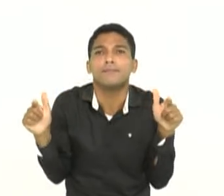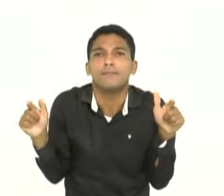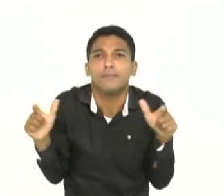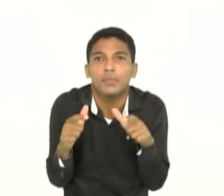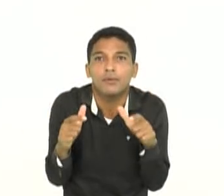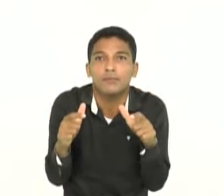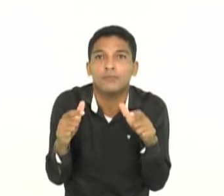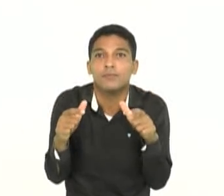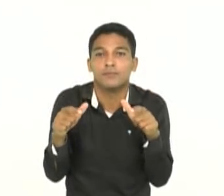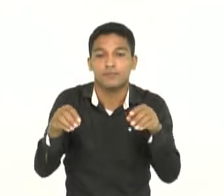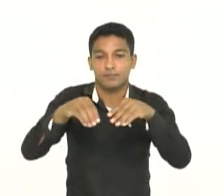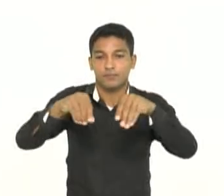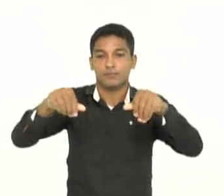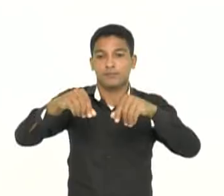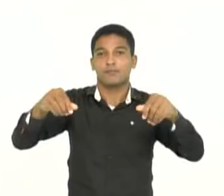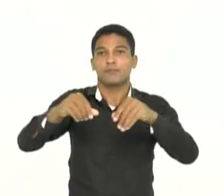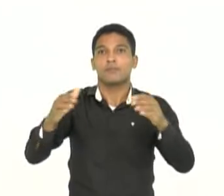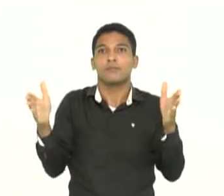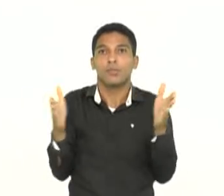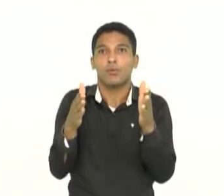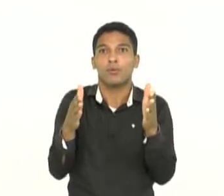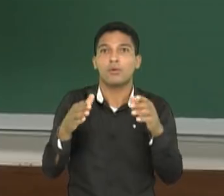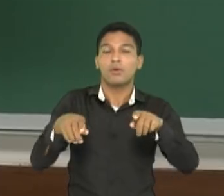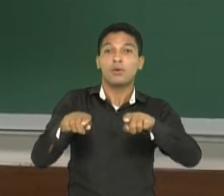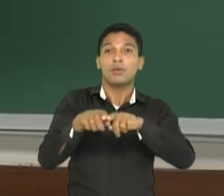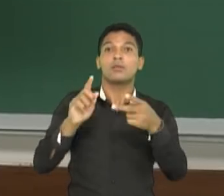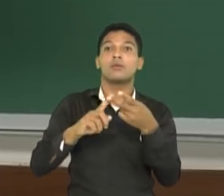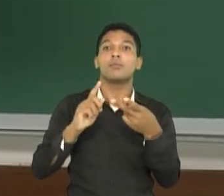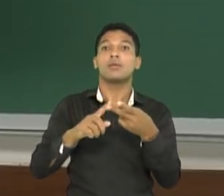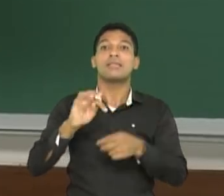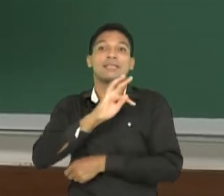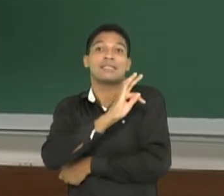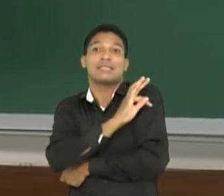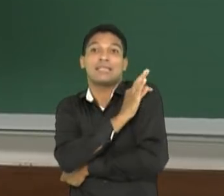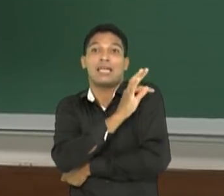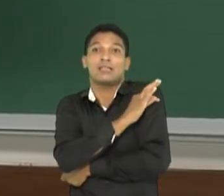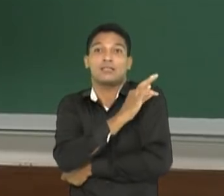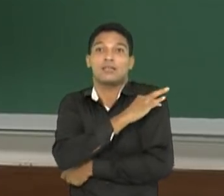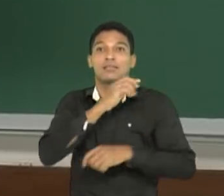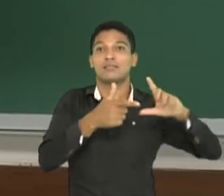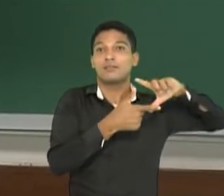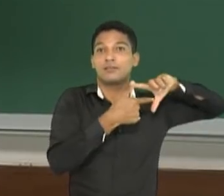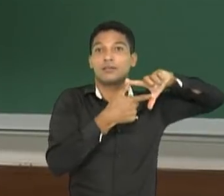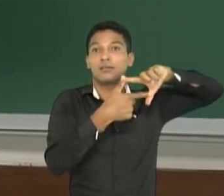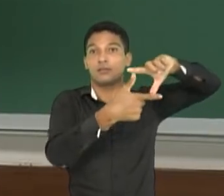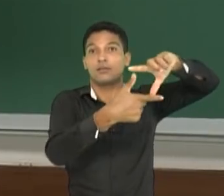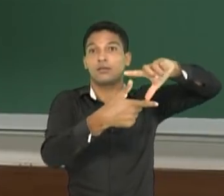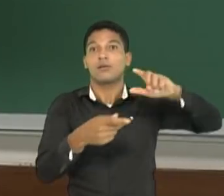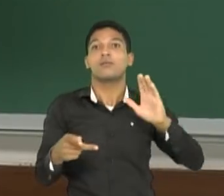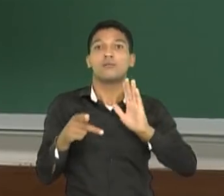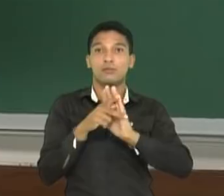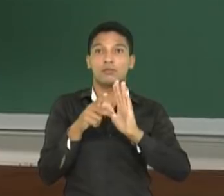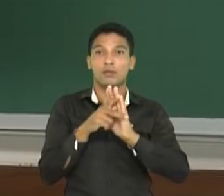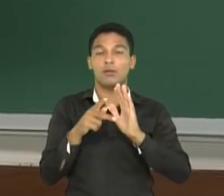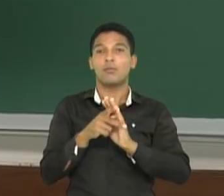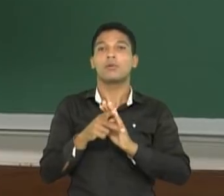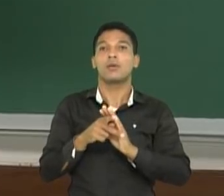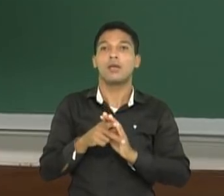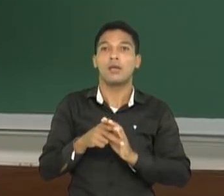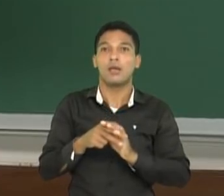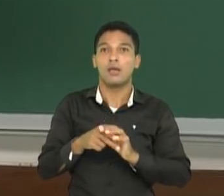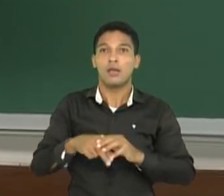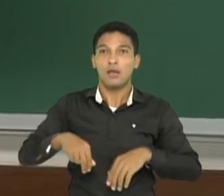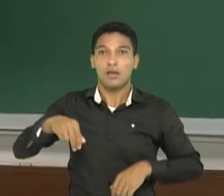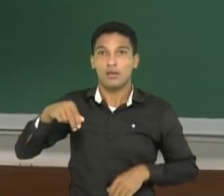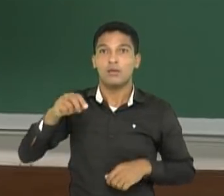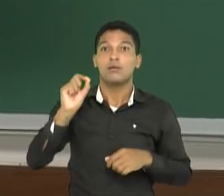técnicas rudimentares. Então, o uso, por exemplo, da tração animal, de algumas ferramentas, o